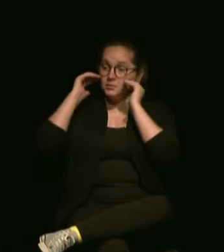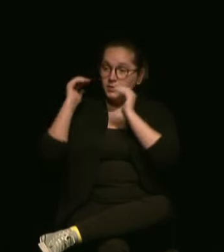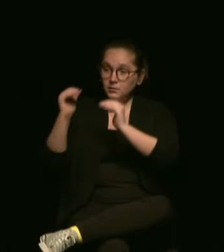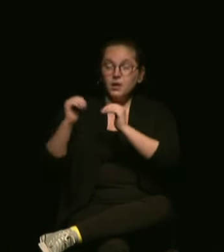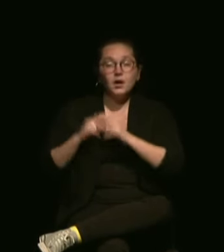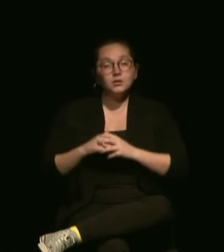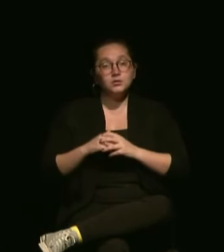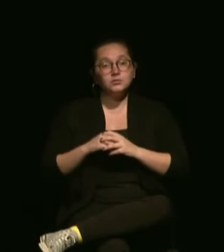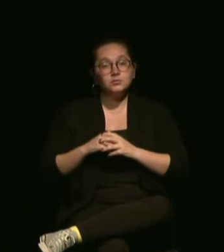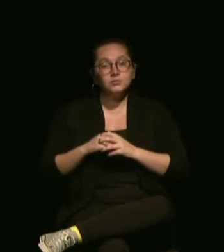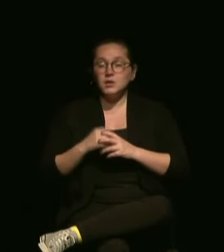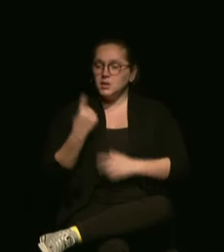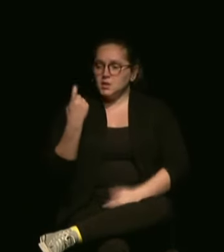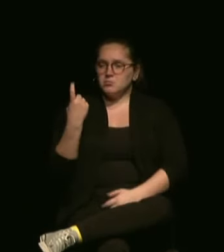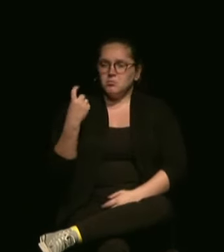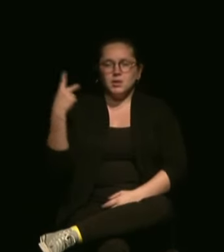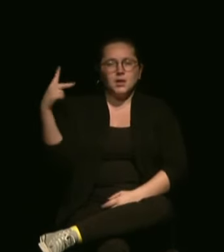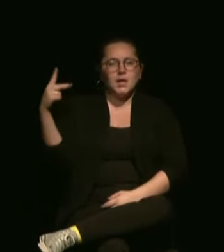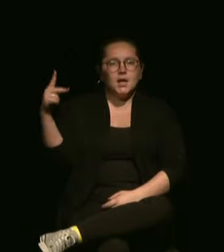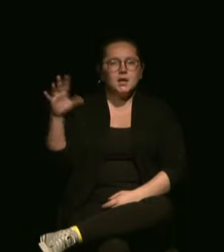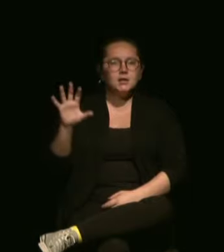respeitado na sua singularidade,